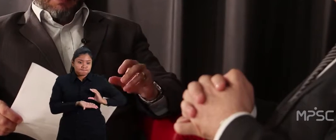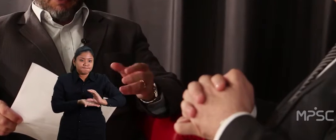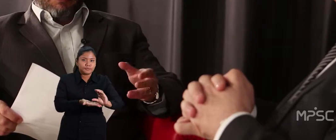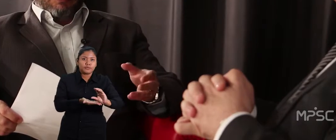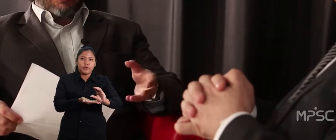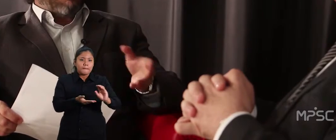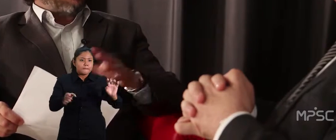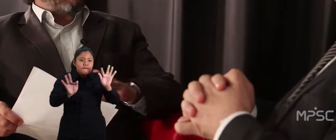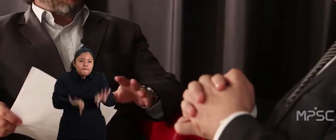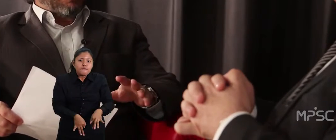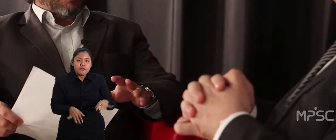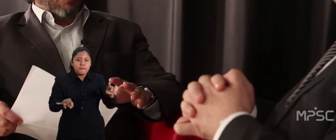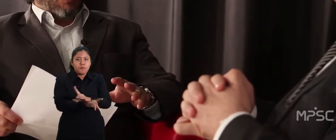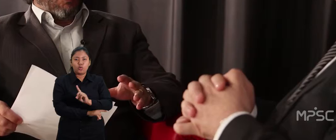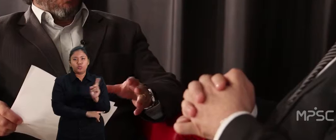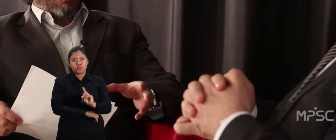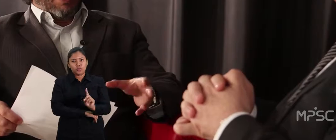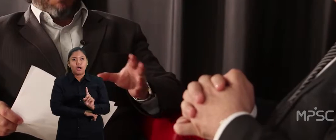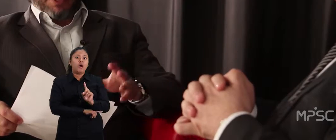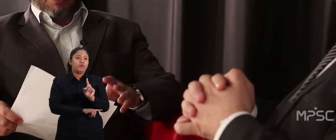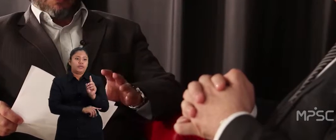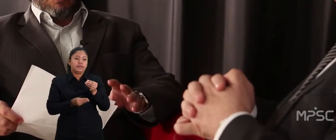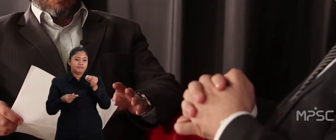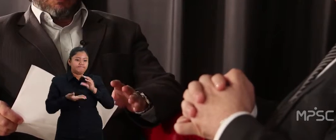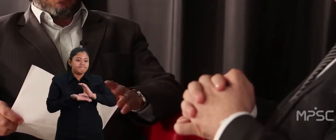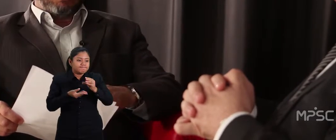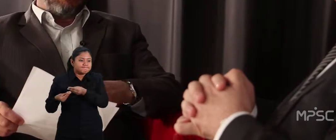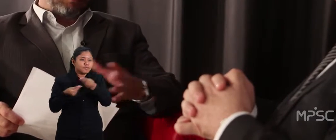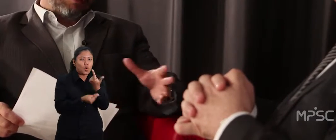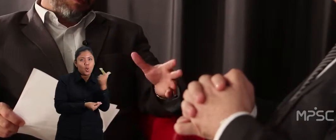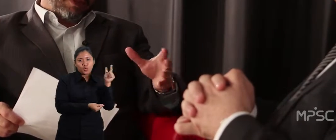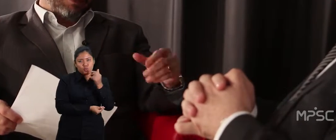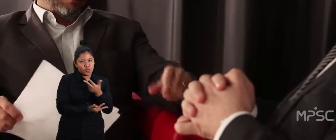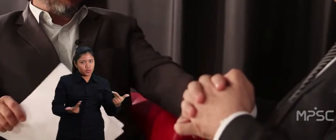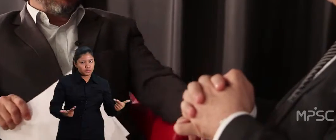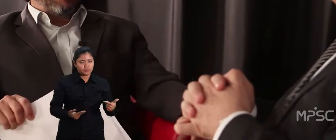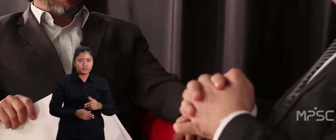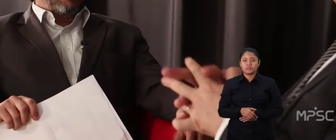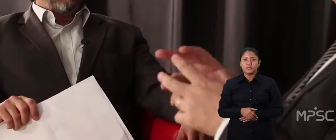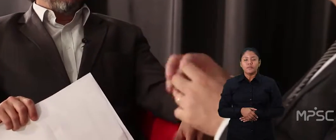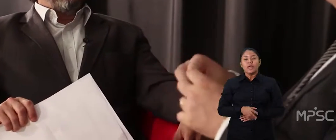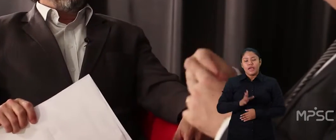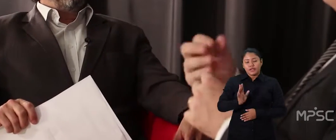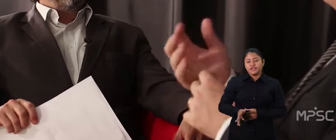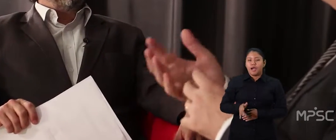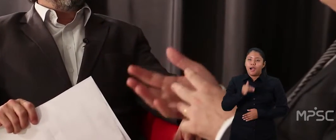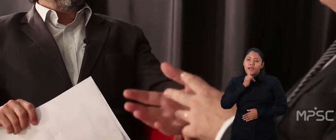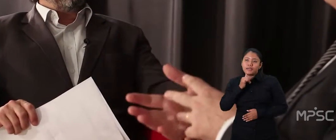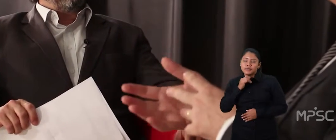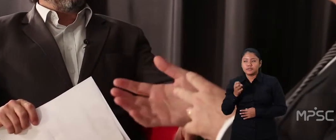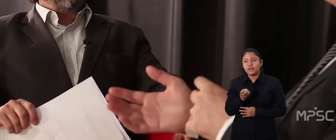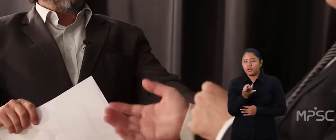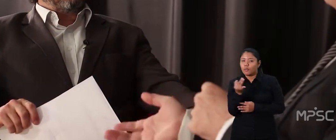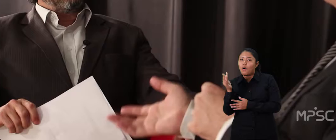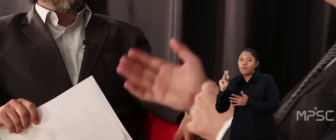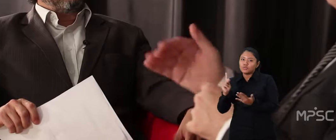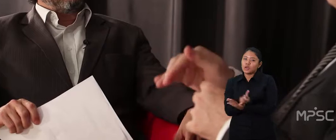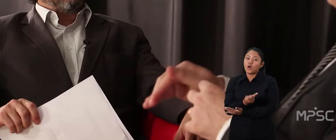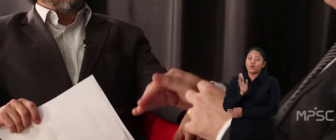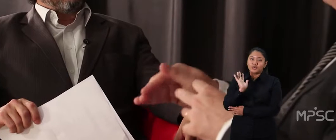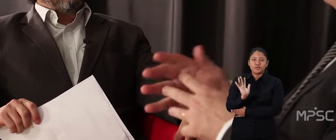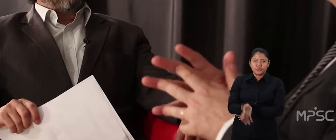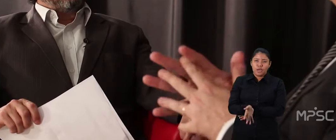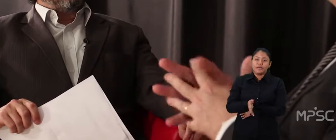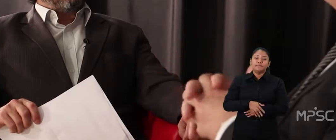pelo fundo não é concluído, ou aplica os recursos em outra finalidade? É, nós já tivemos alguns exemplos. Os recursos